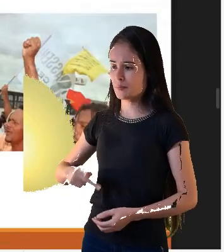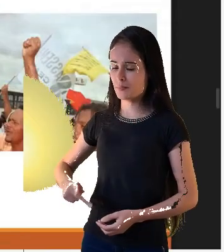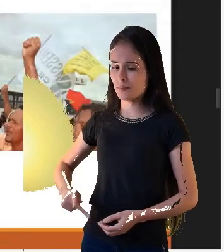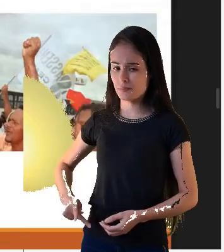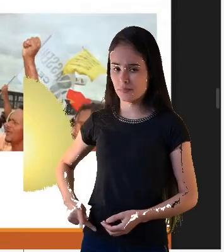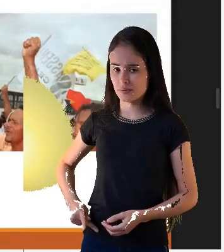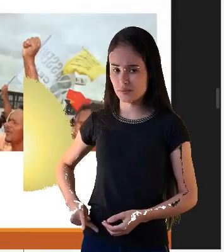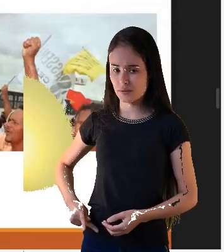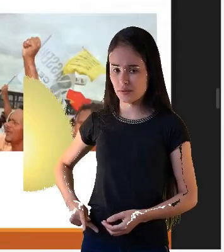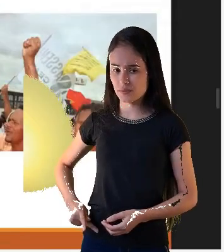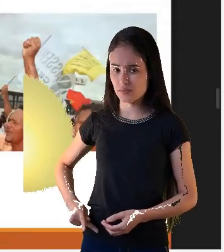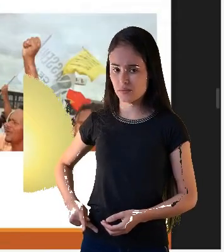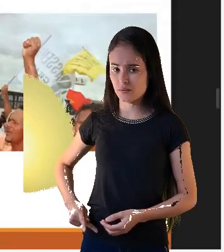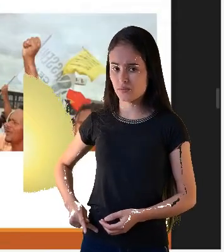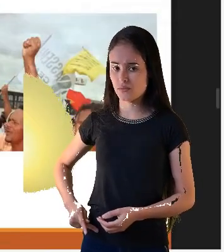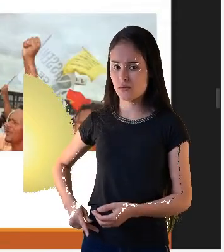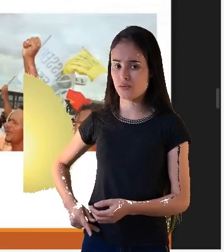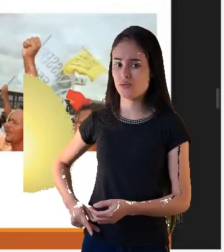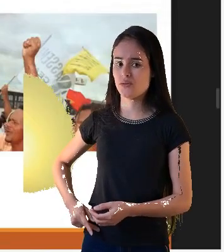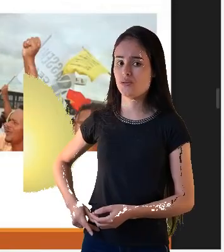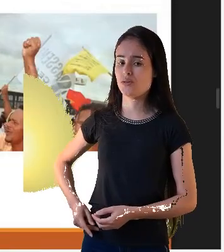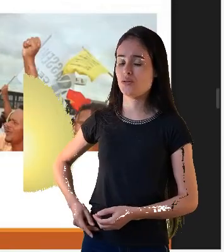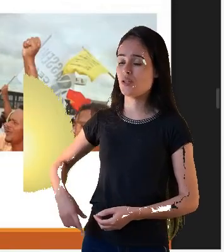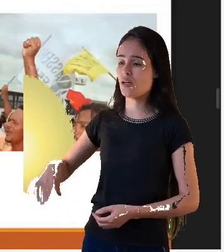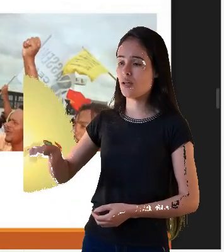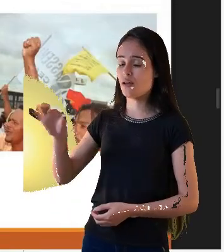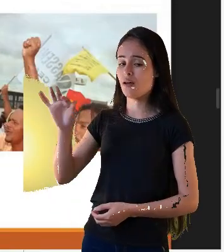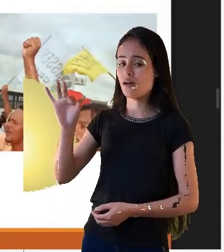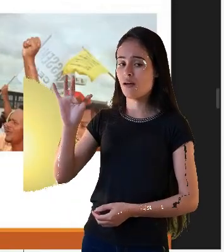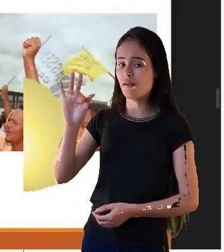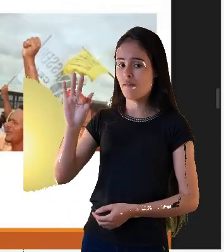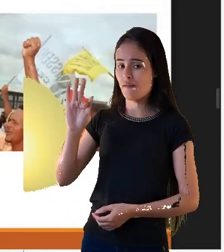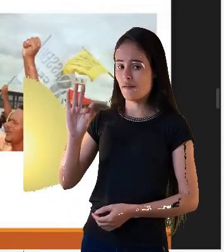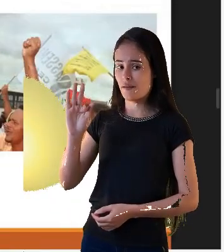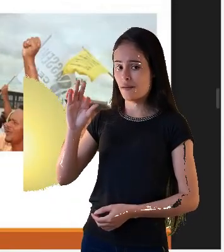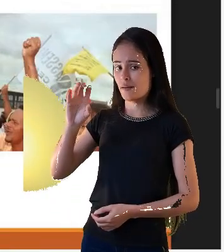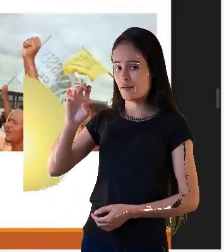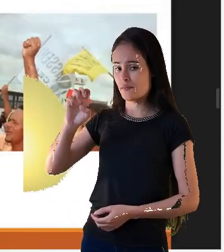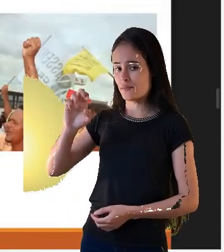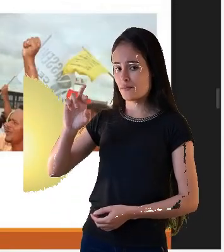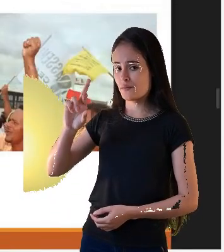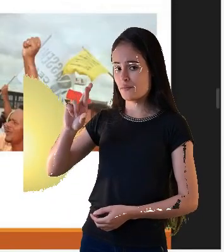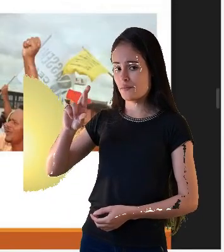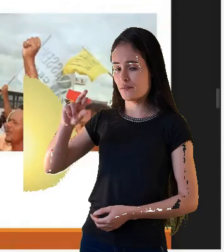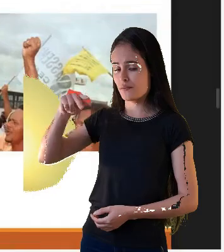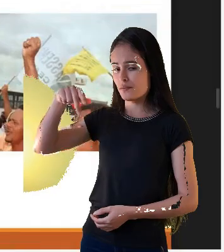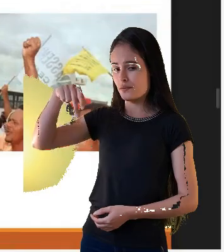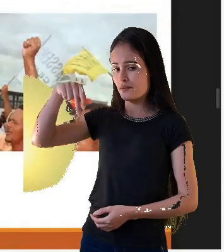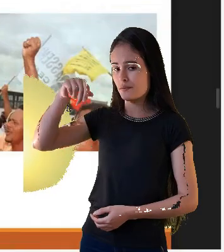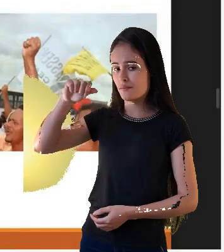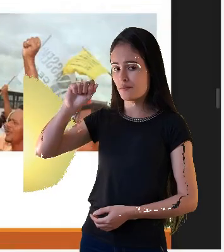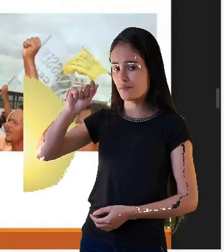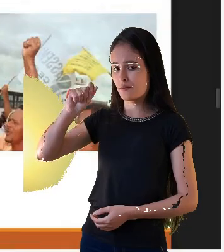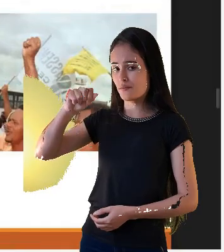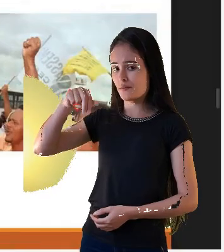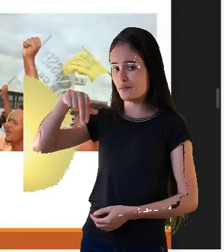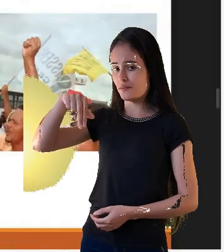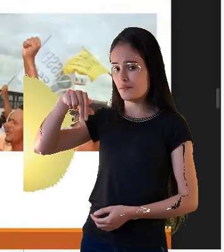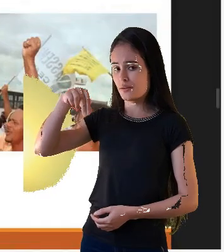do Racismo. Esse documento ela foi entregue ao Fernando Henrique Cardoso, que era o presidente na época,